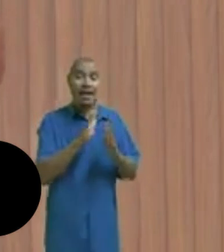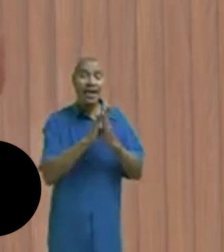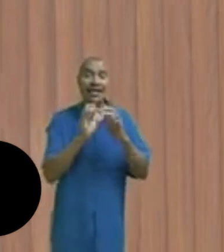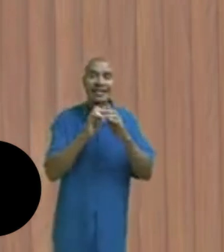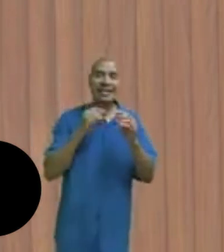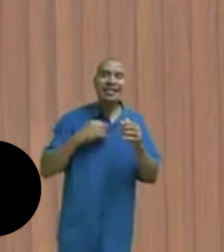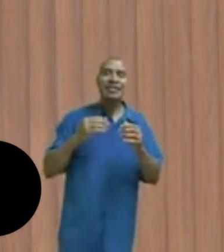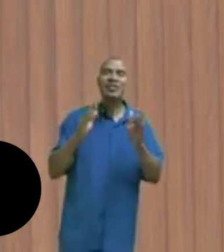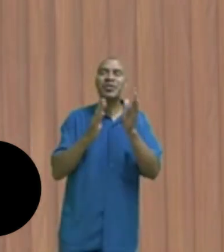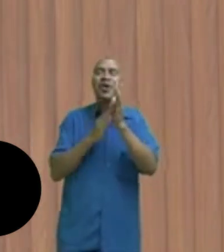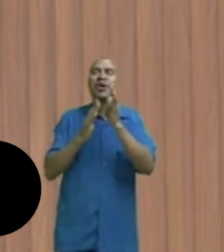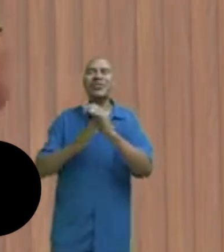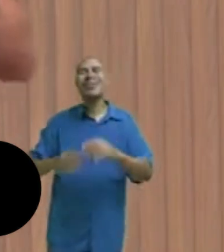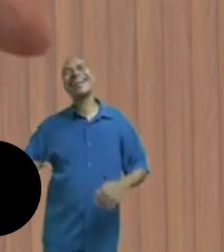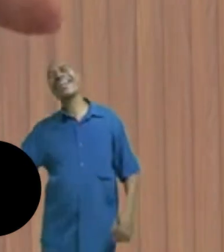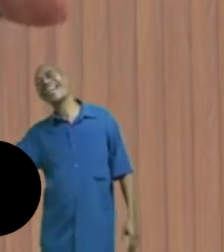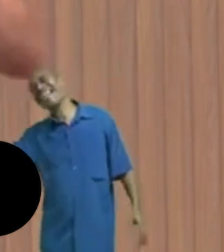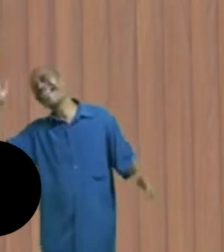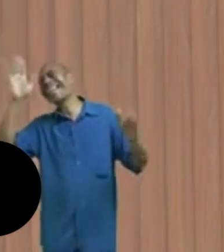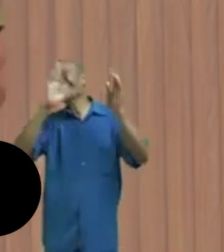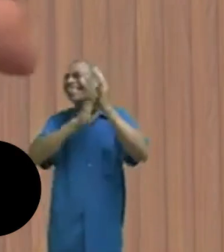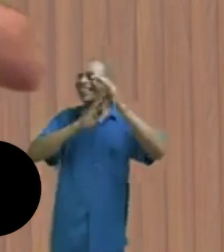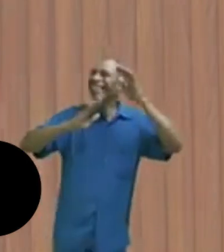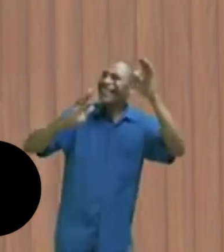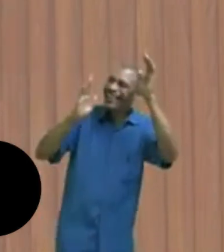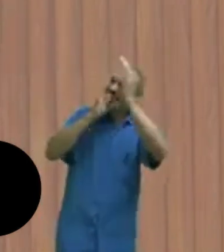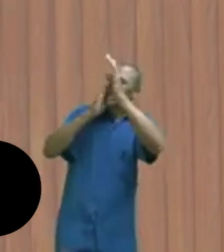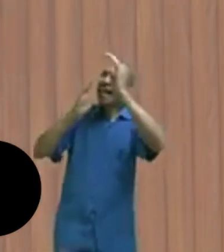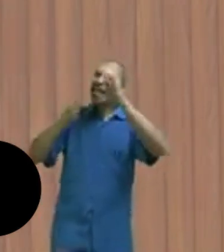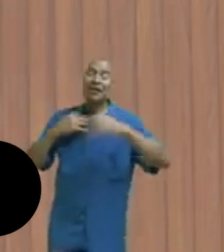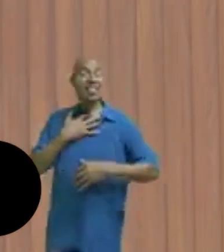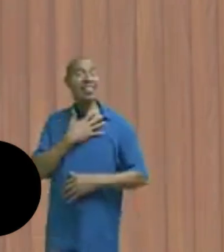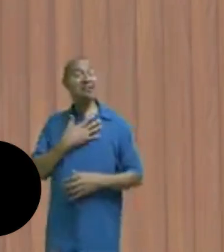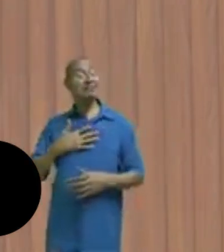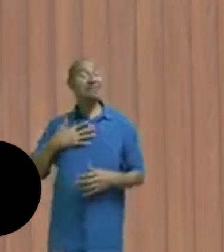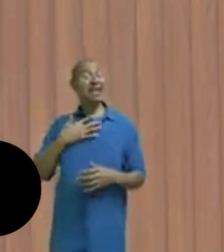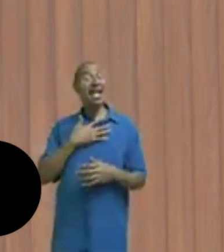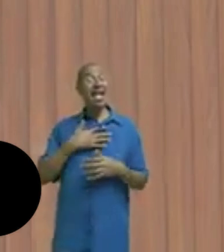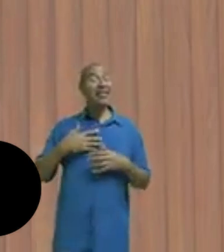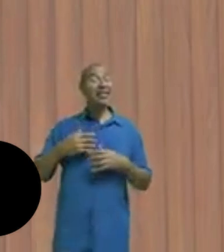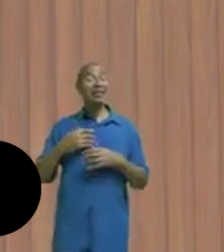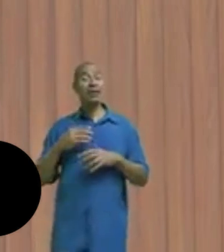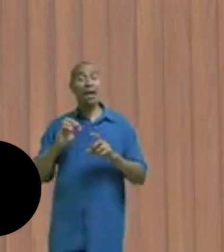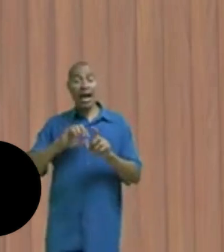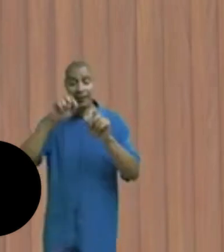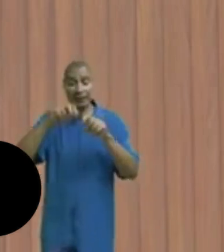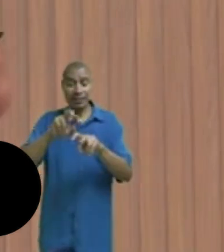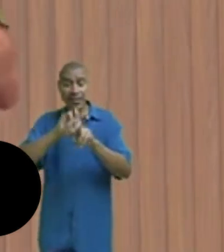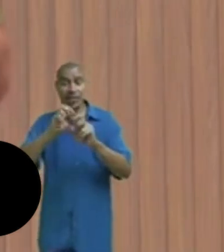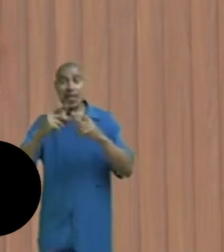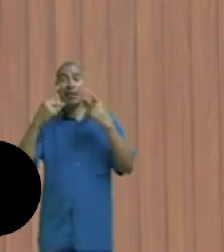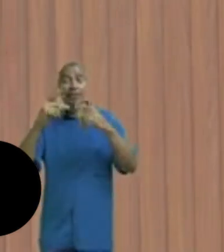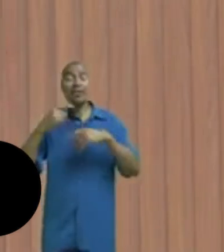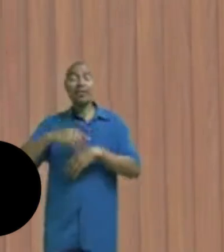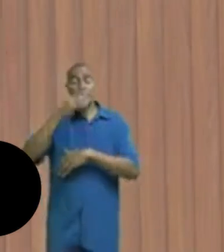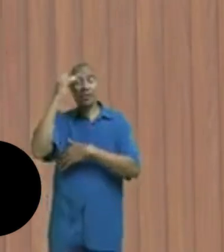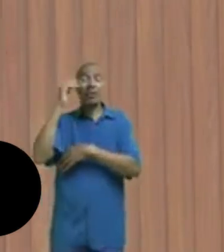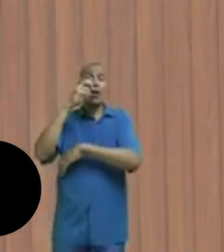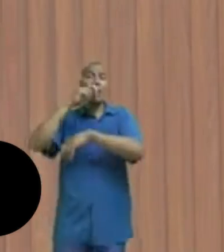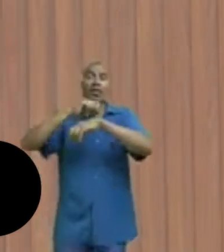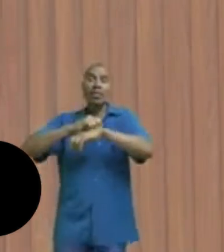ela é profética, que ela traz a cura e repreende o mal. Portanto, o momento do